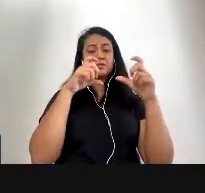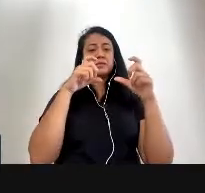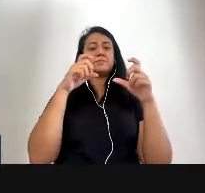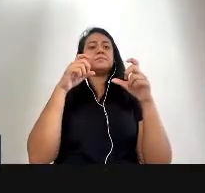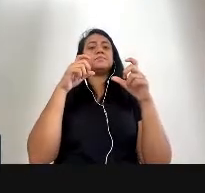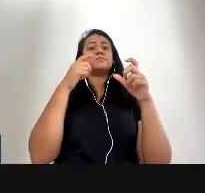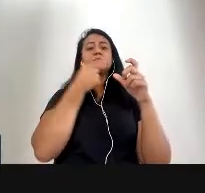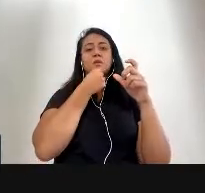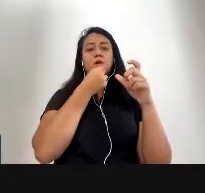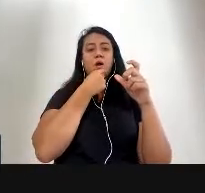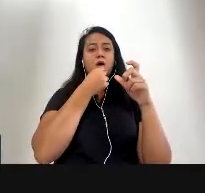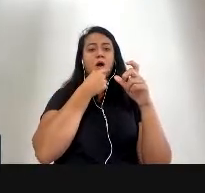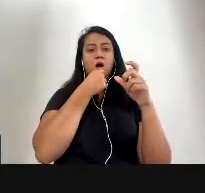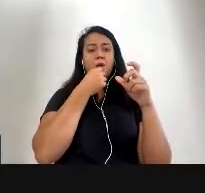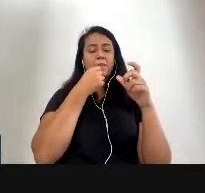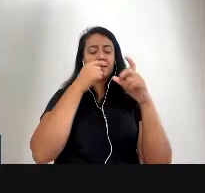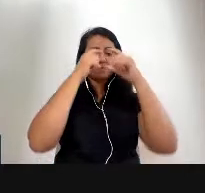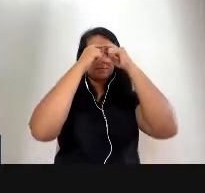e